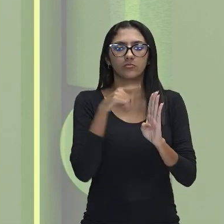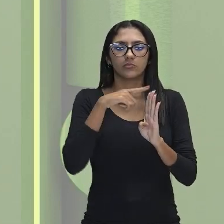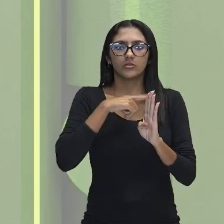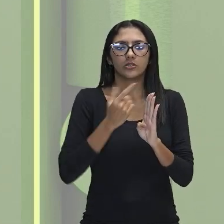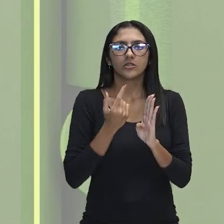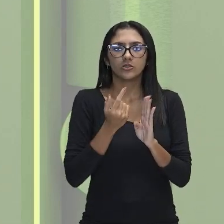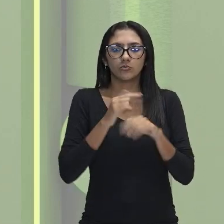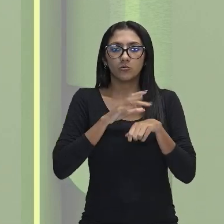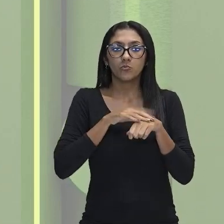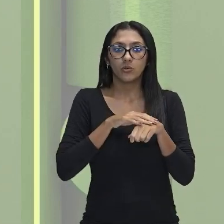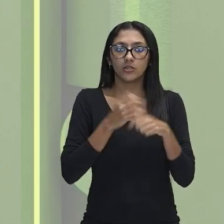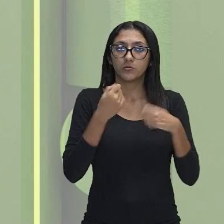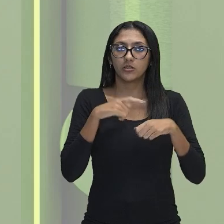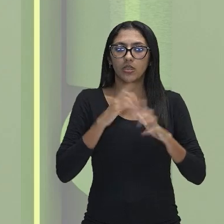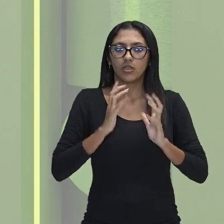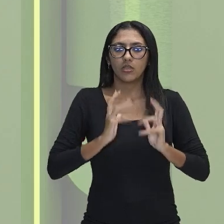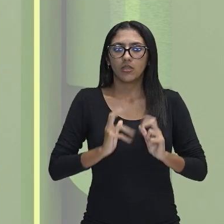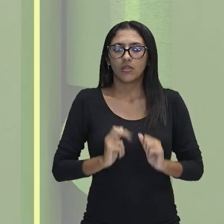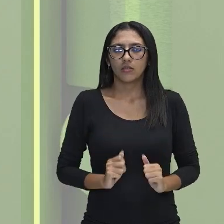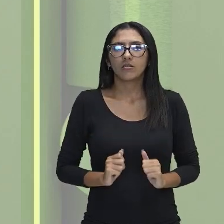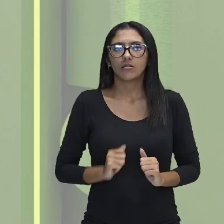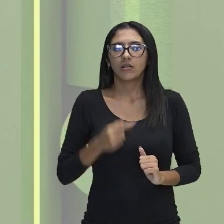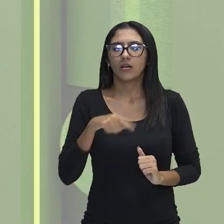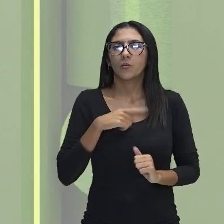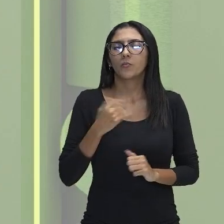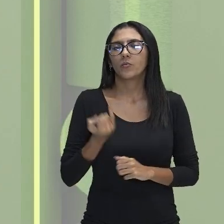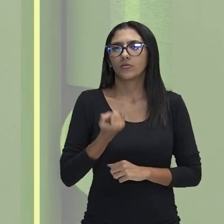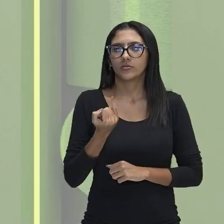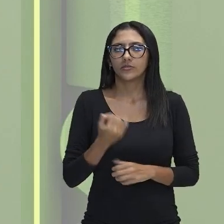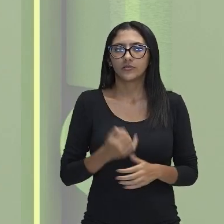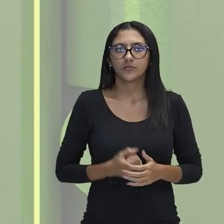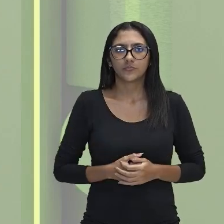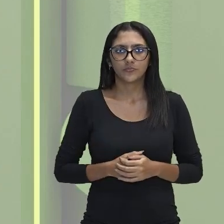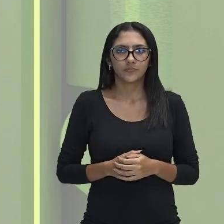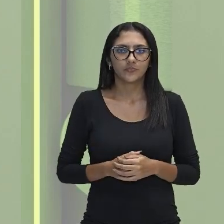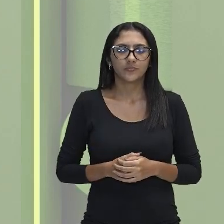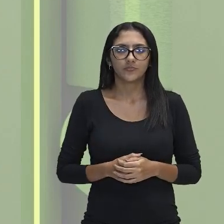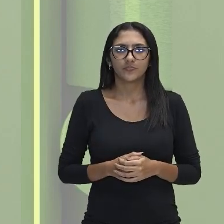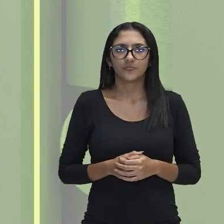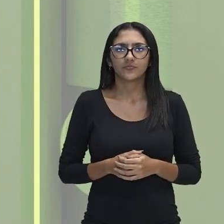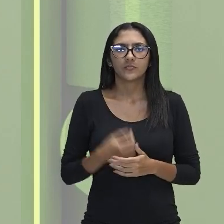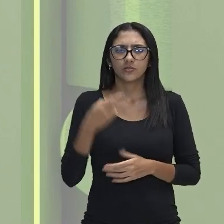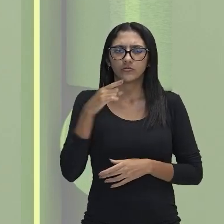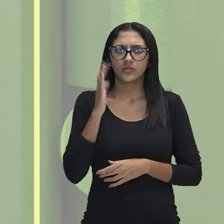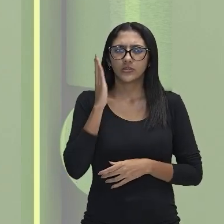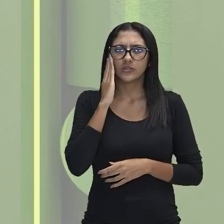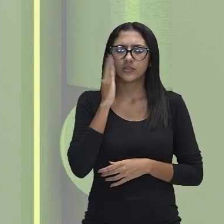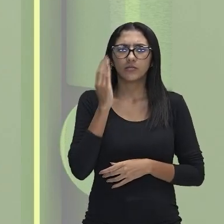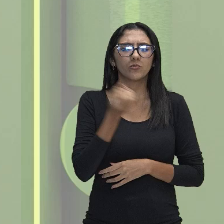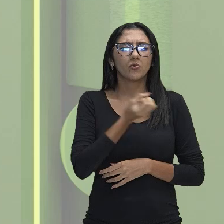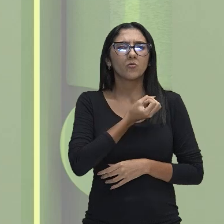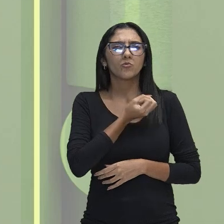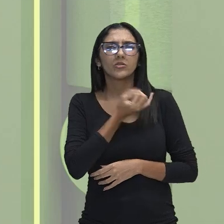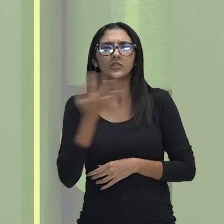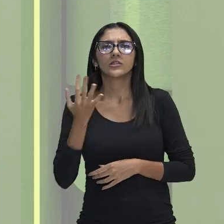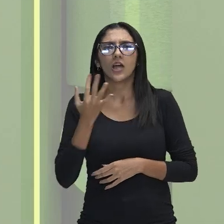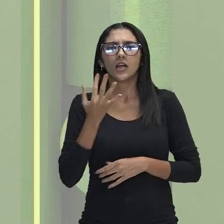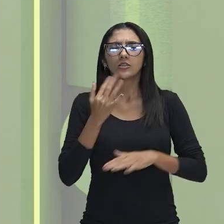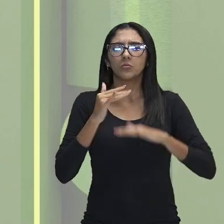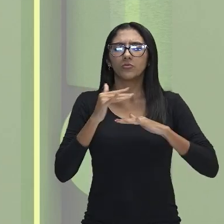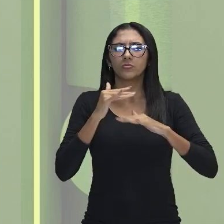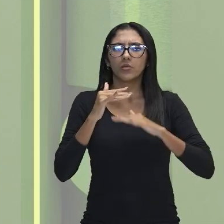coração saudável é muito importante. Você sabe quantas vezes o seu coração bate por